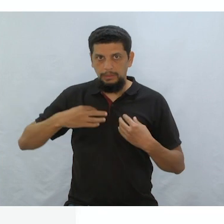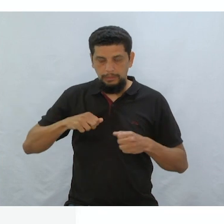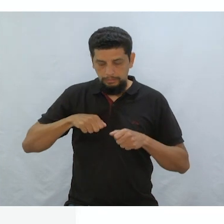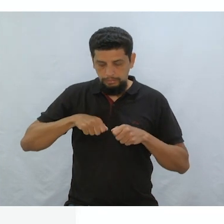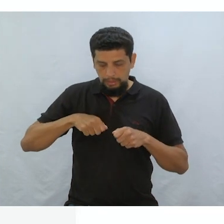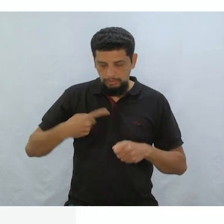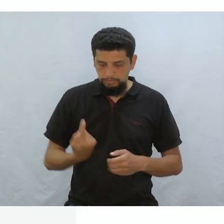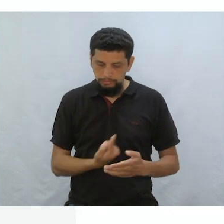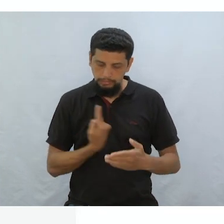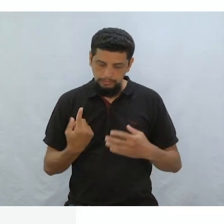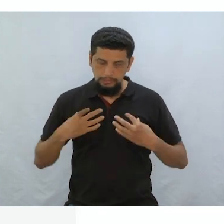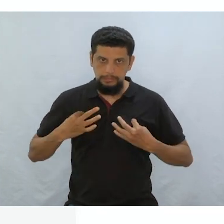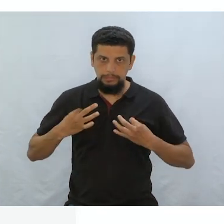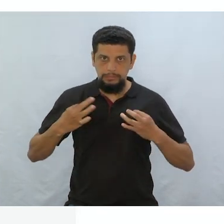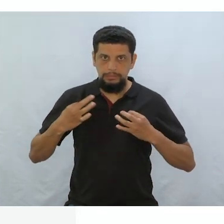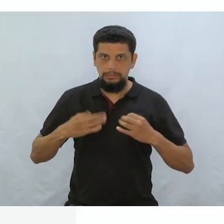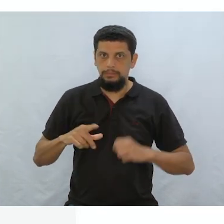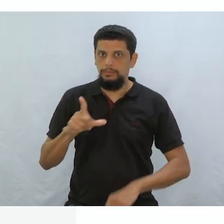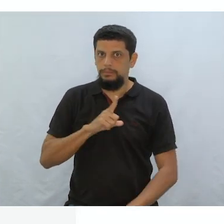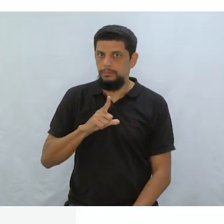para lavar as roupas,